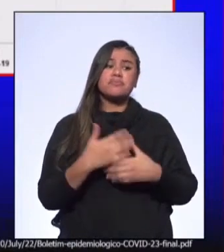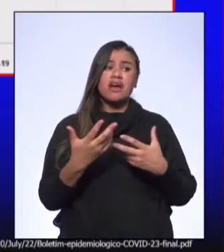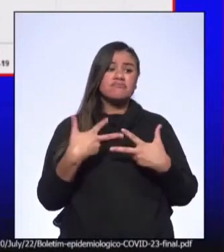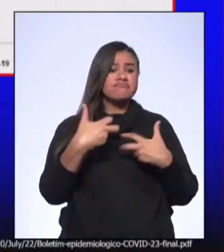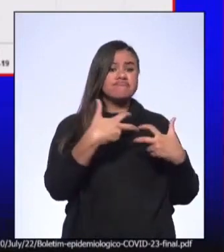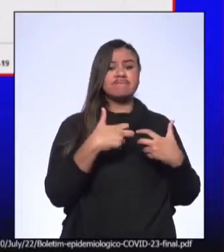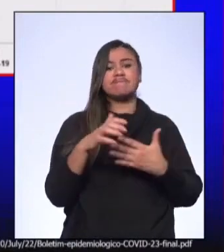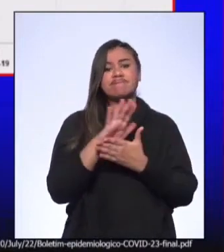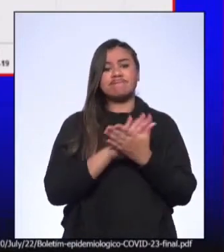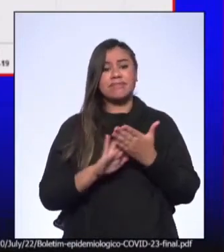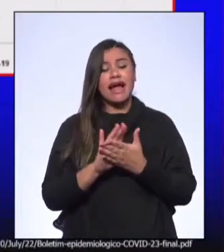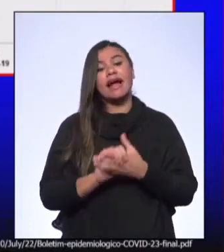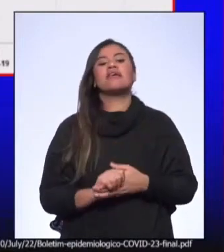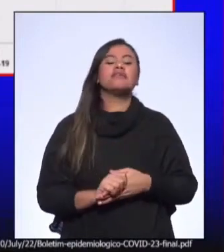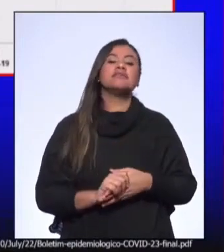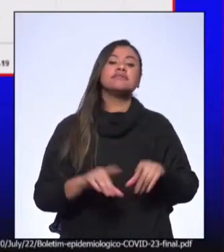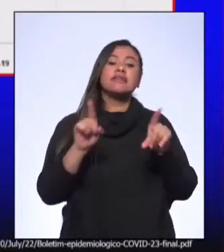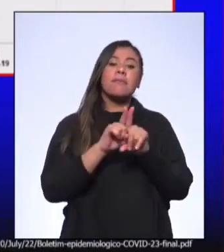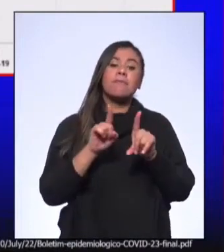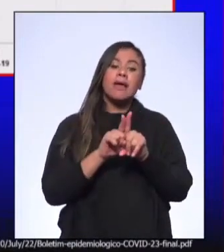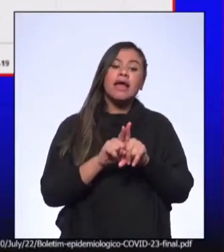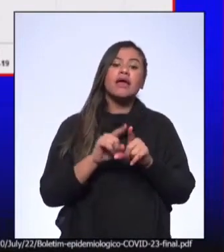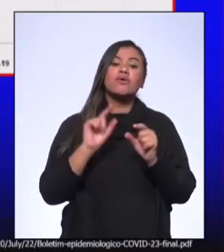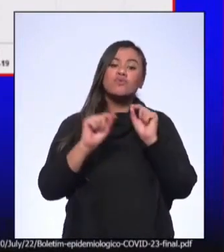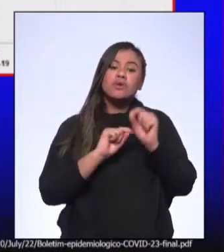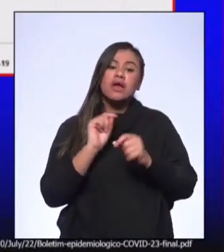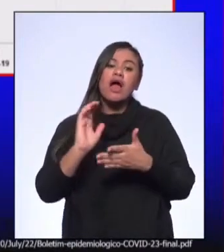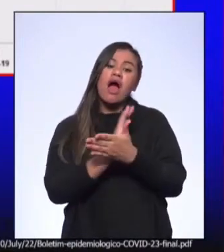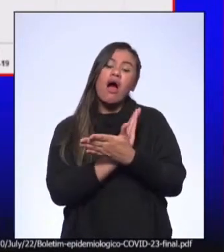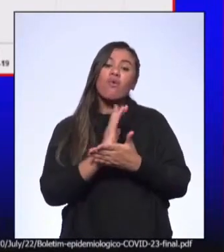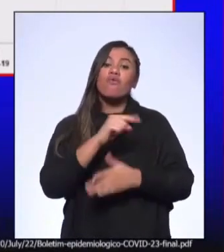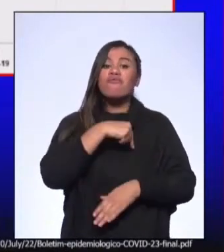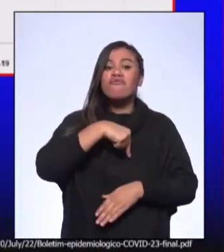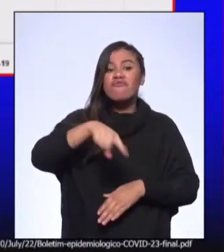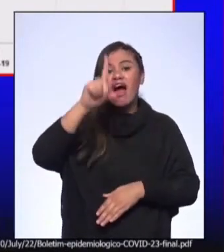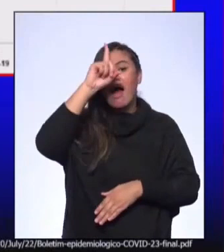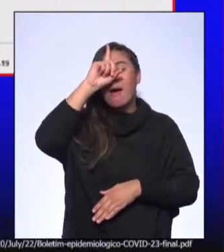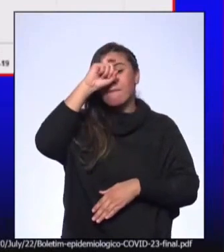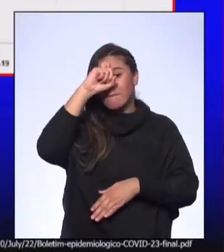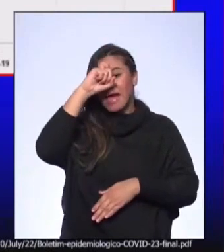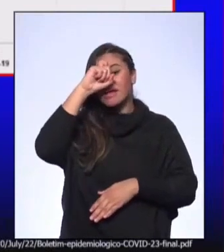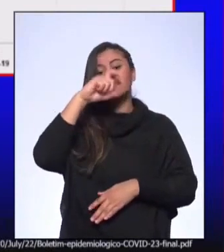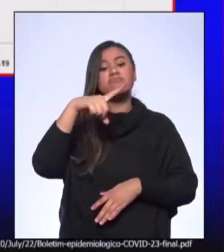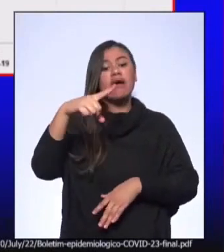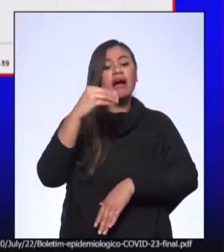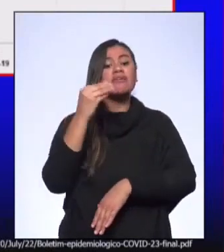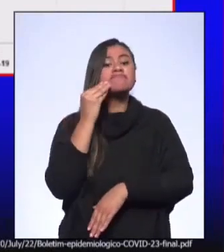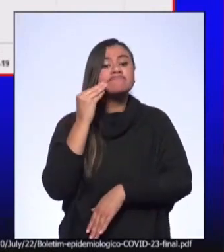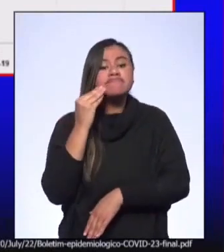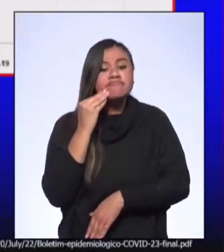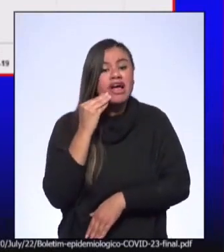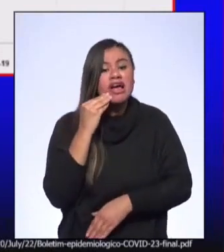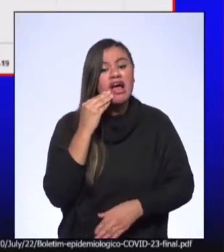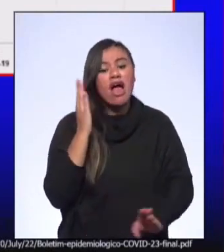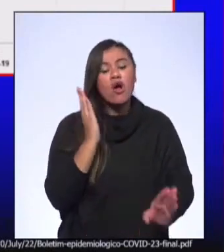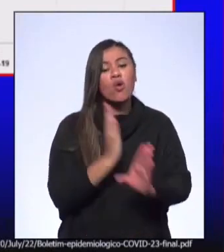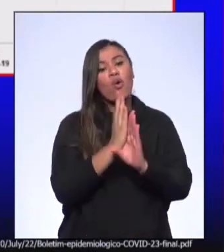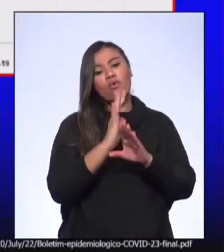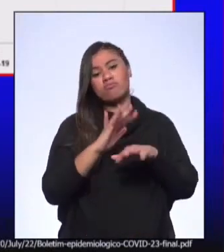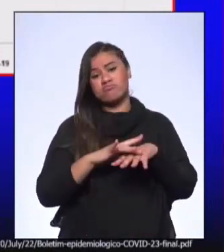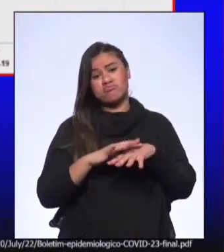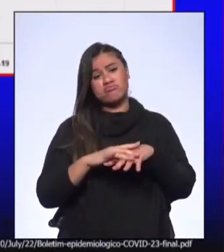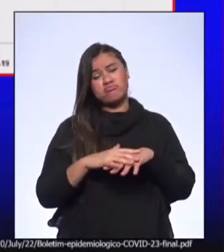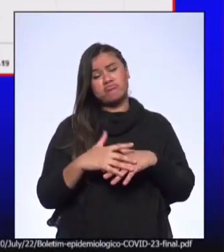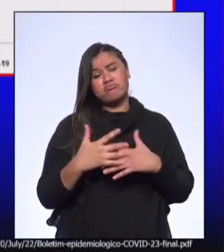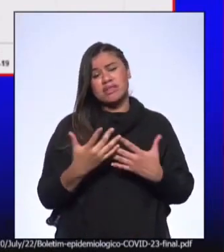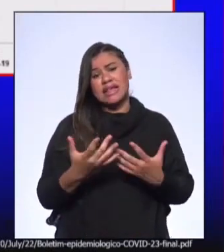na assistência médica, encontrar mecanismos que permitam a confirmação da doença. Então, o que eu estou dizendo é que